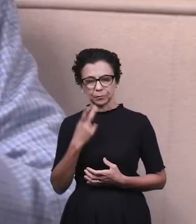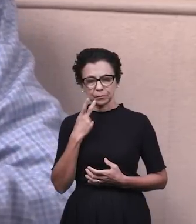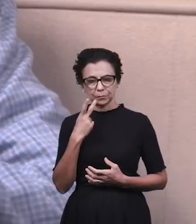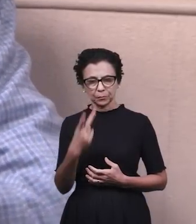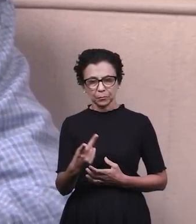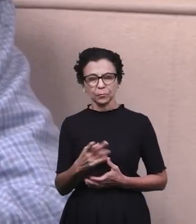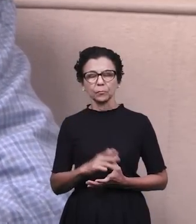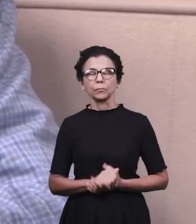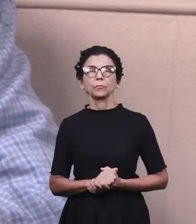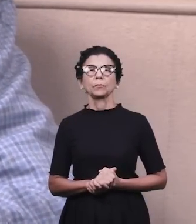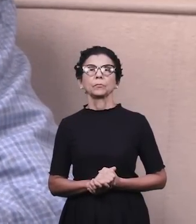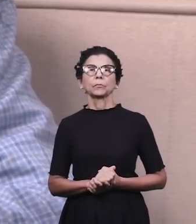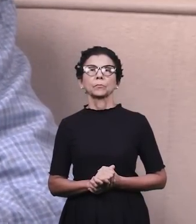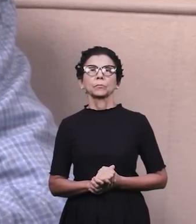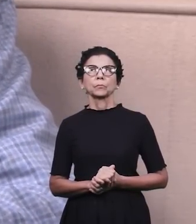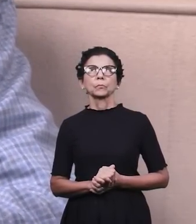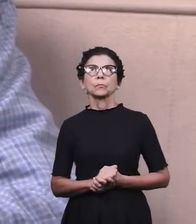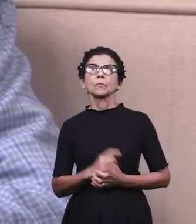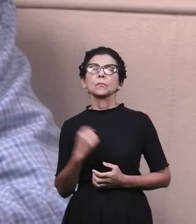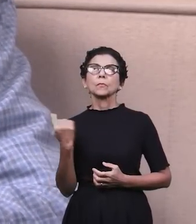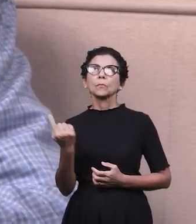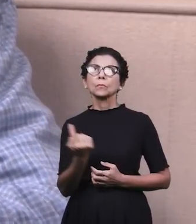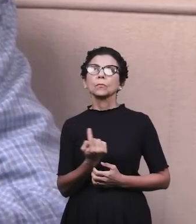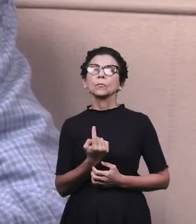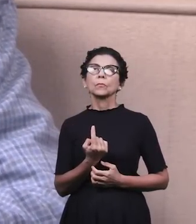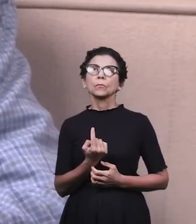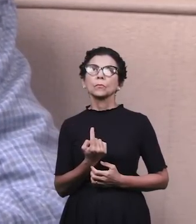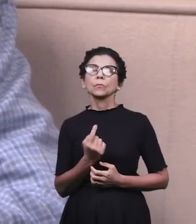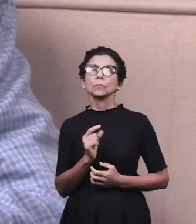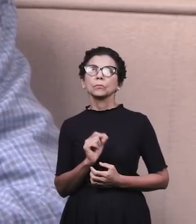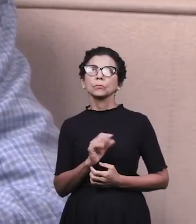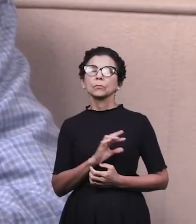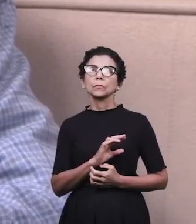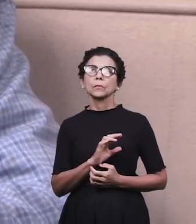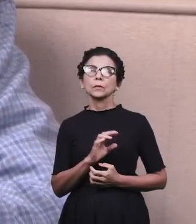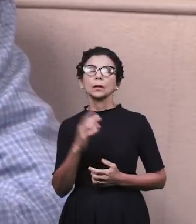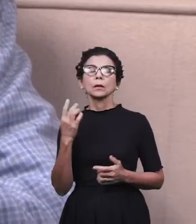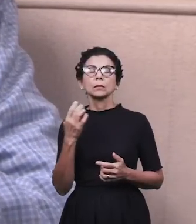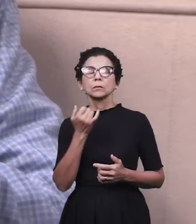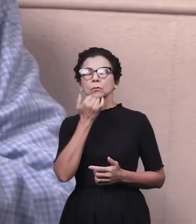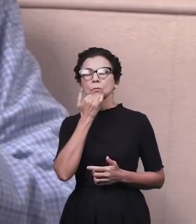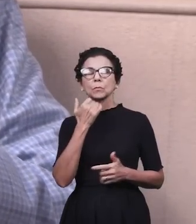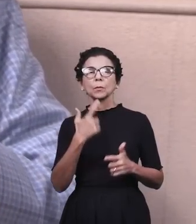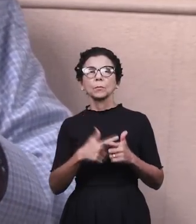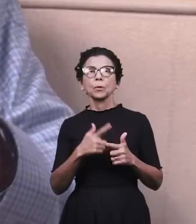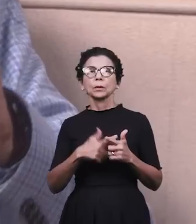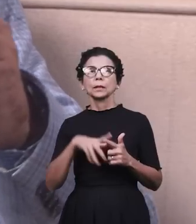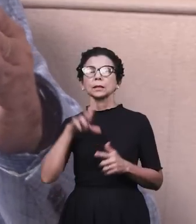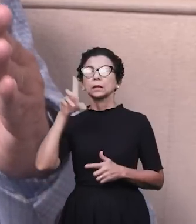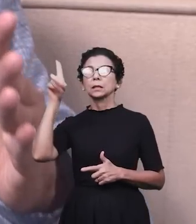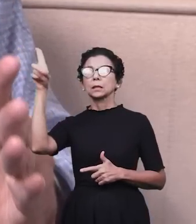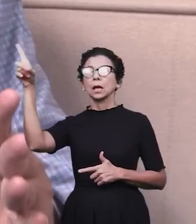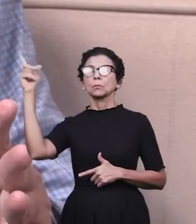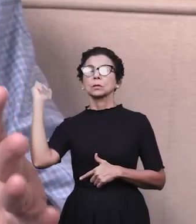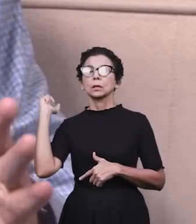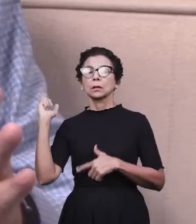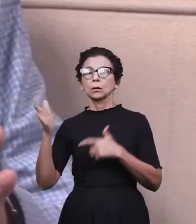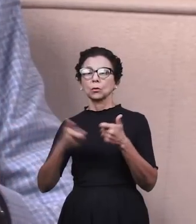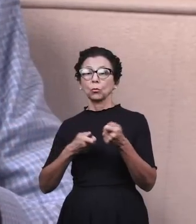homem, as pessoas interpretam errado, como se fosse assim, um governo assim,